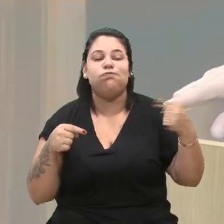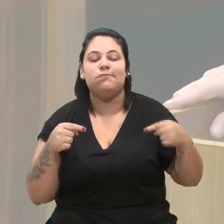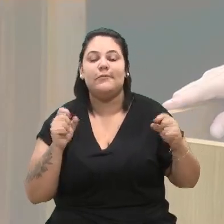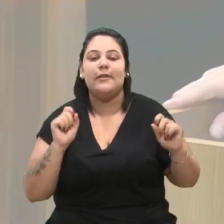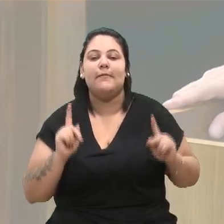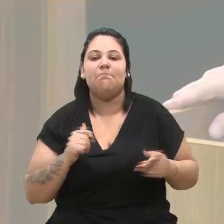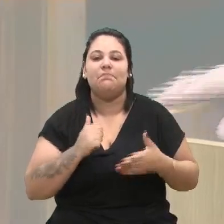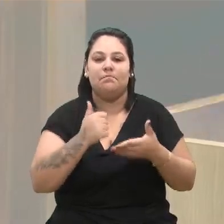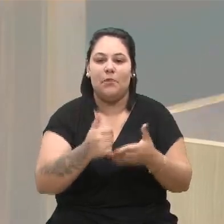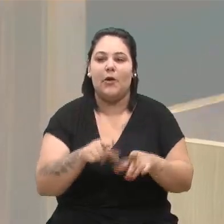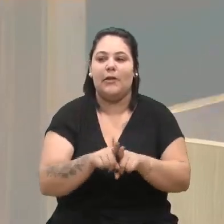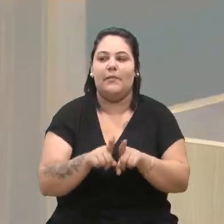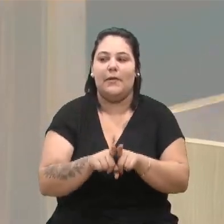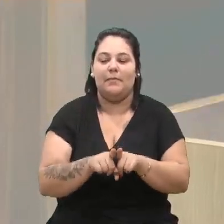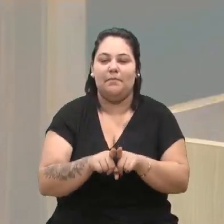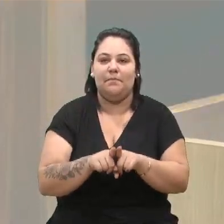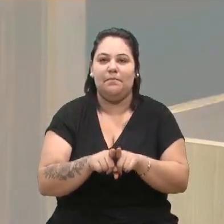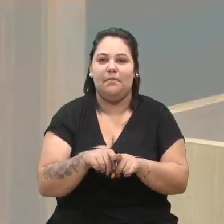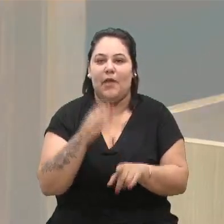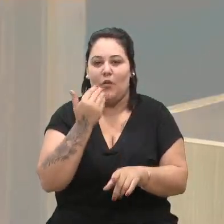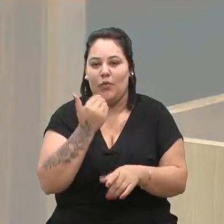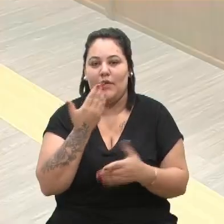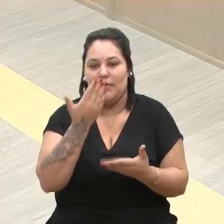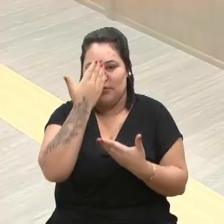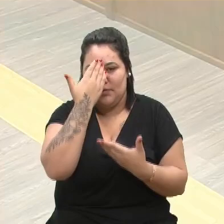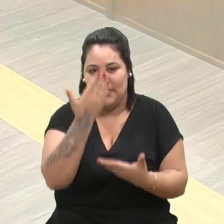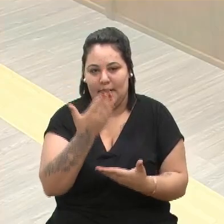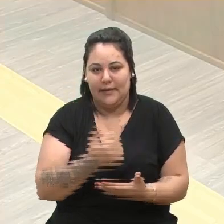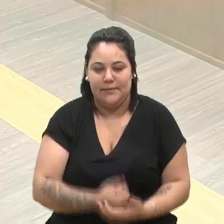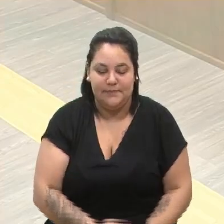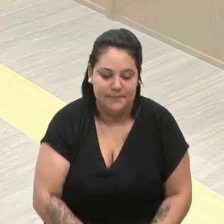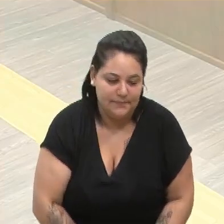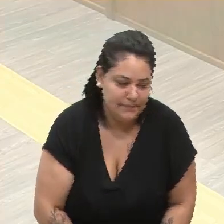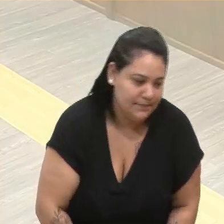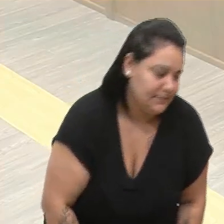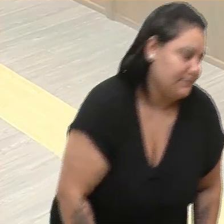é a favor do aumento da cesta básica. Muito obrigado. Grande expediente.